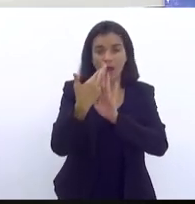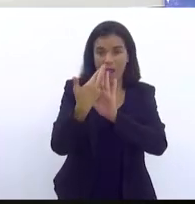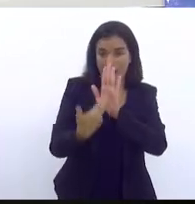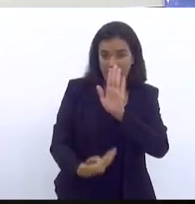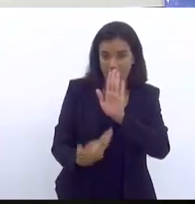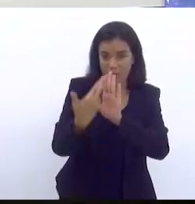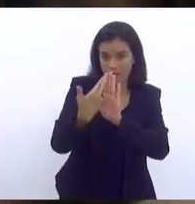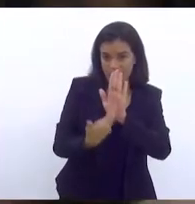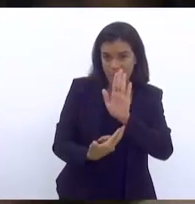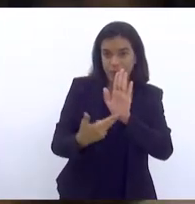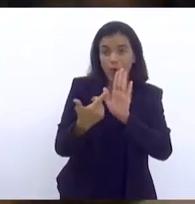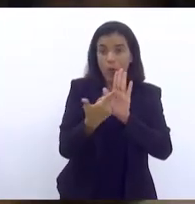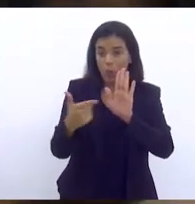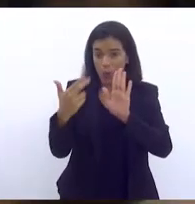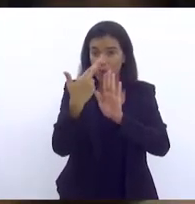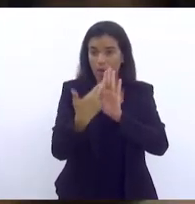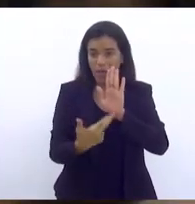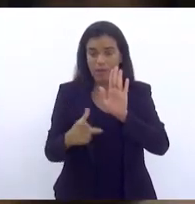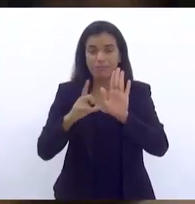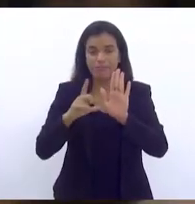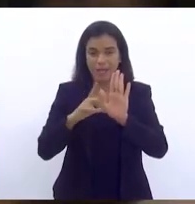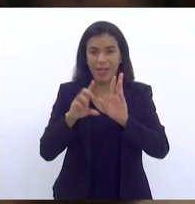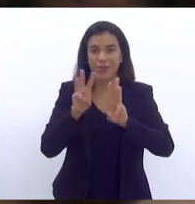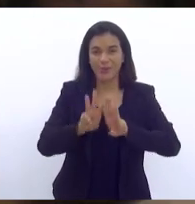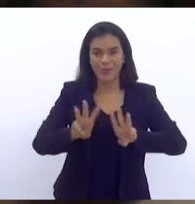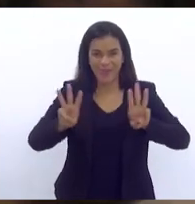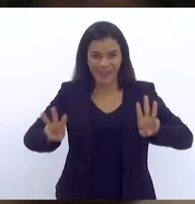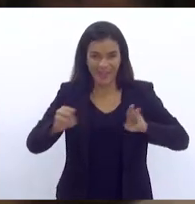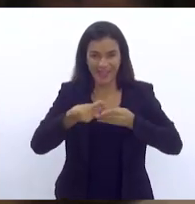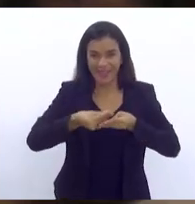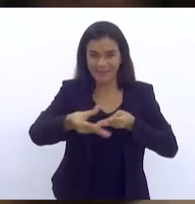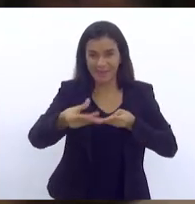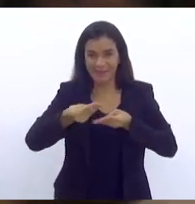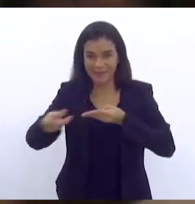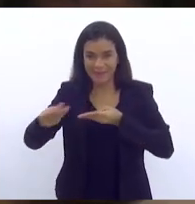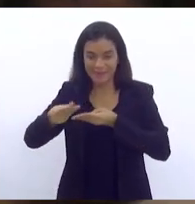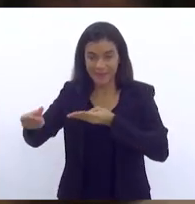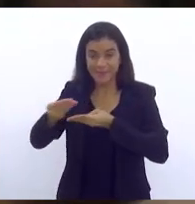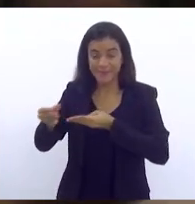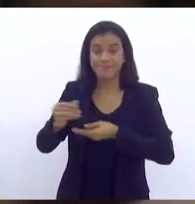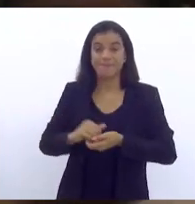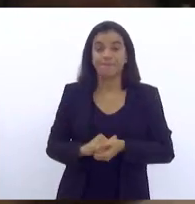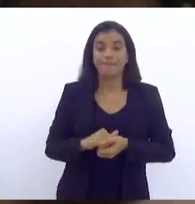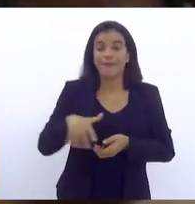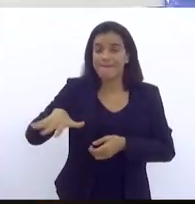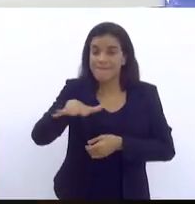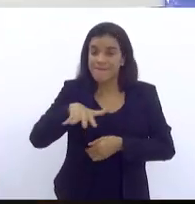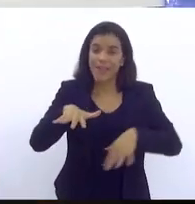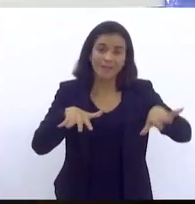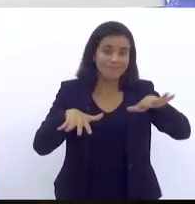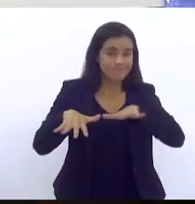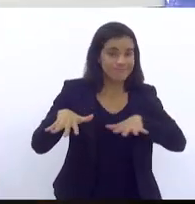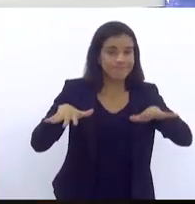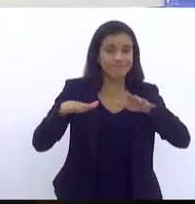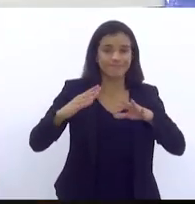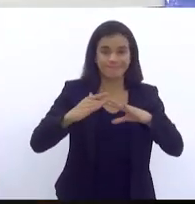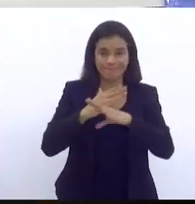inclusive esses outros relatórios também estão naquele link do cartão eh em várias regiões da cidade